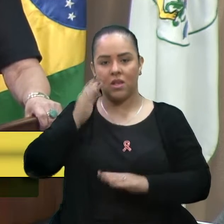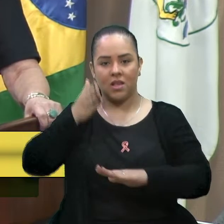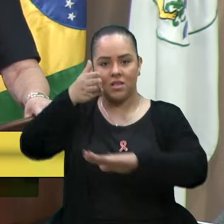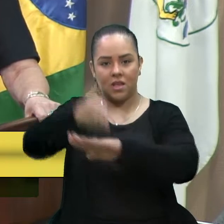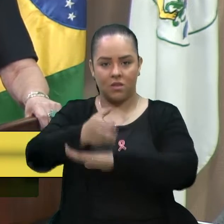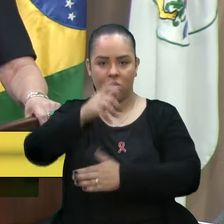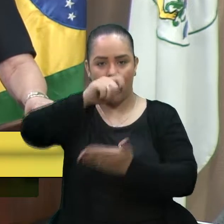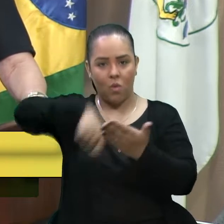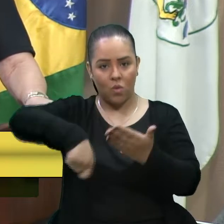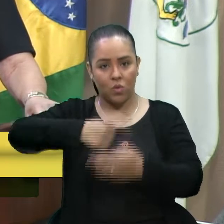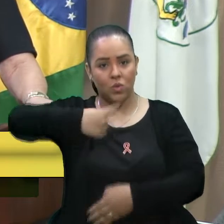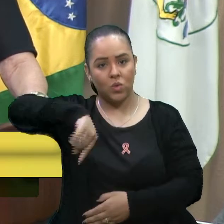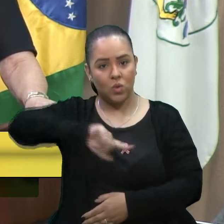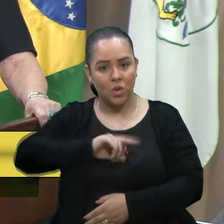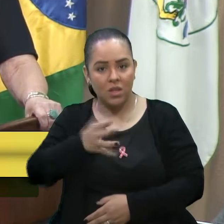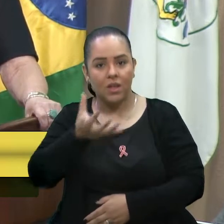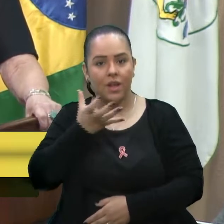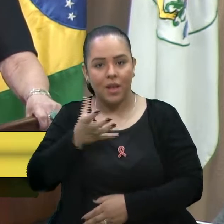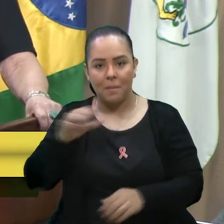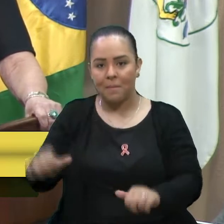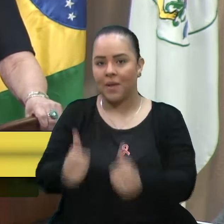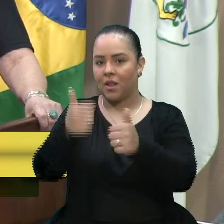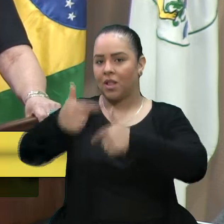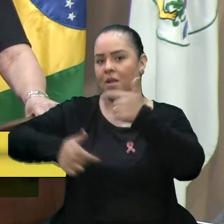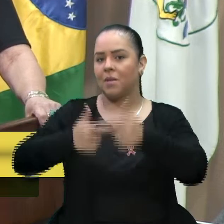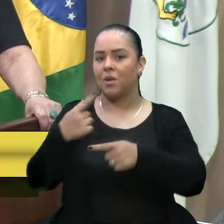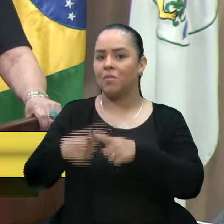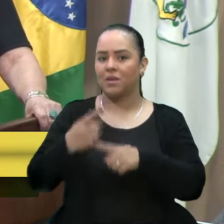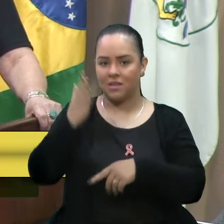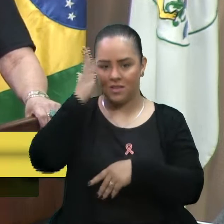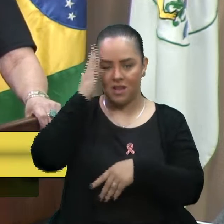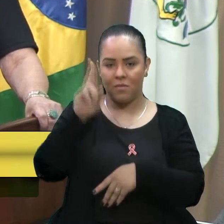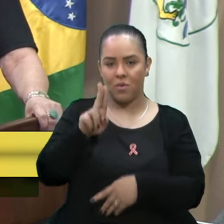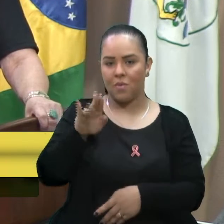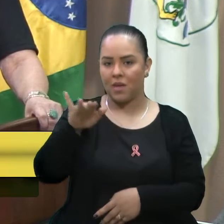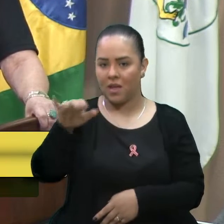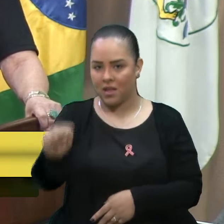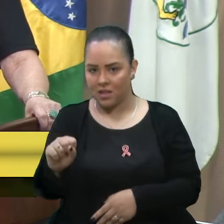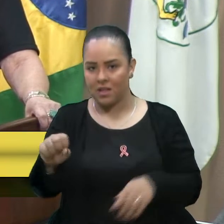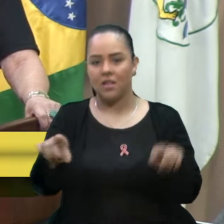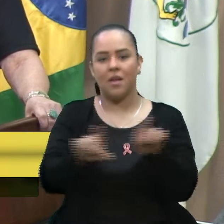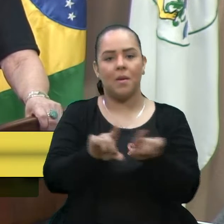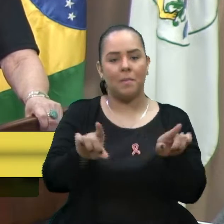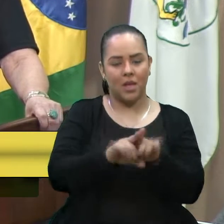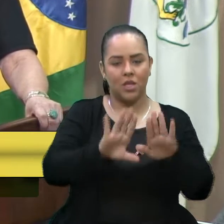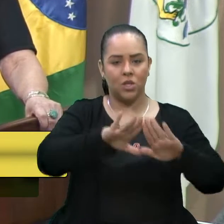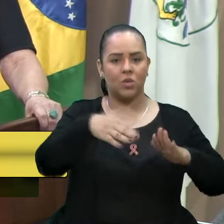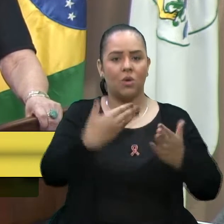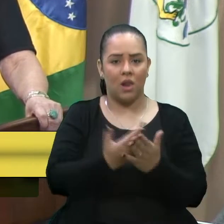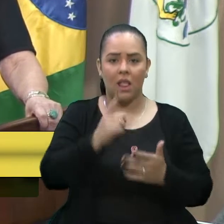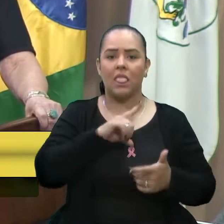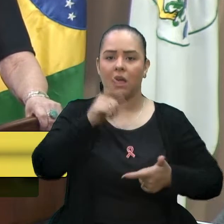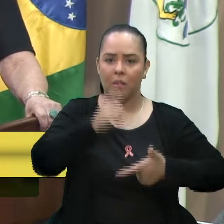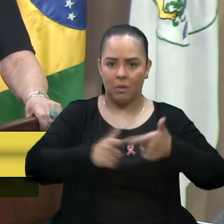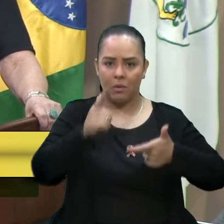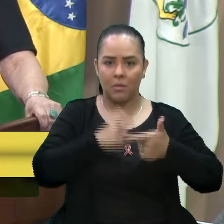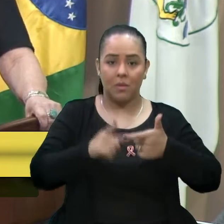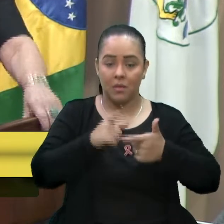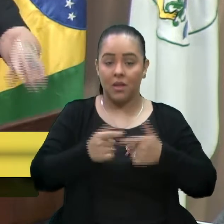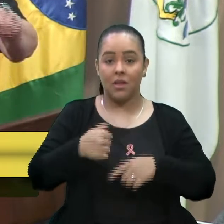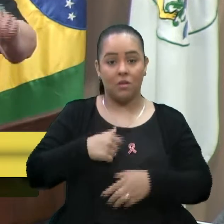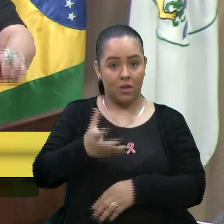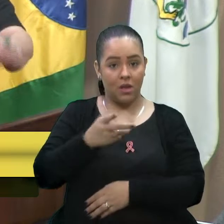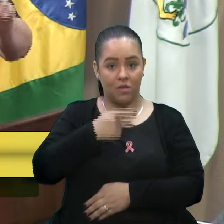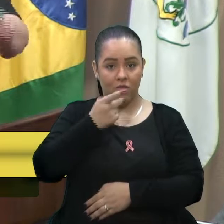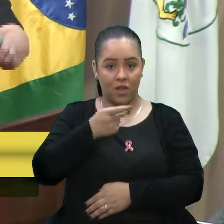Queremos condições de trabalho porque sabemos que as nossas UBSs e nossas escolas têm muitos problemas. E quero dizer que aqui, e